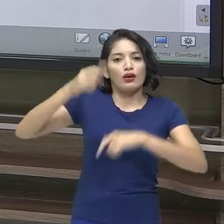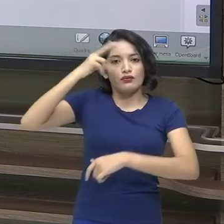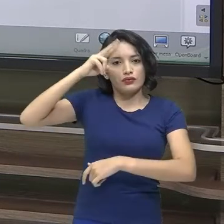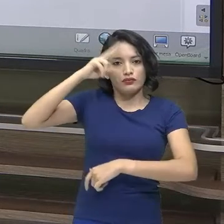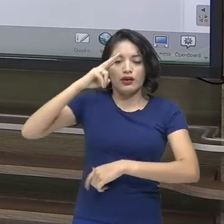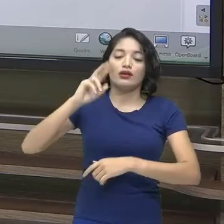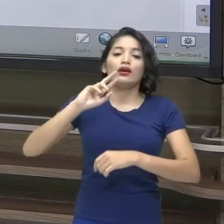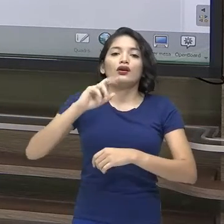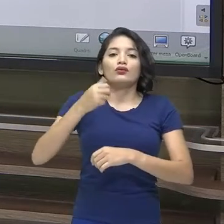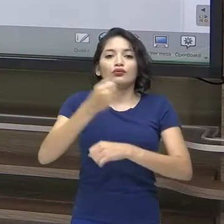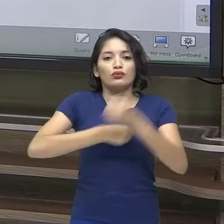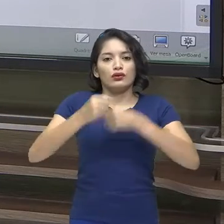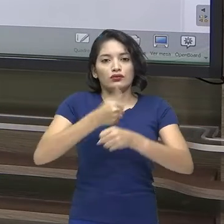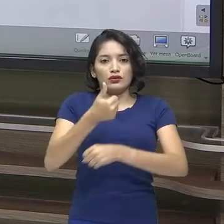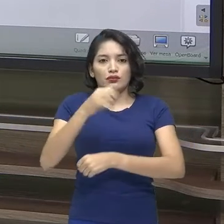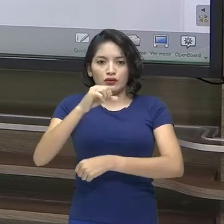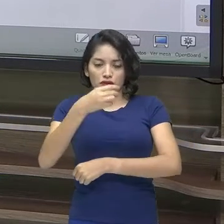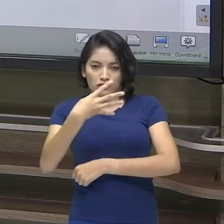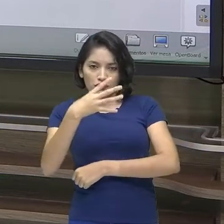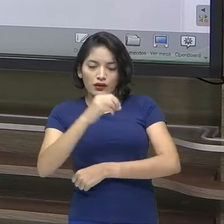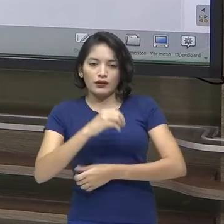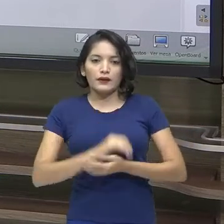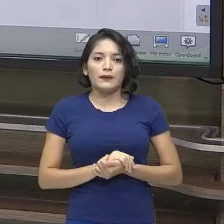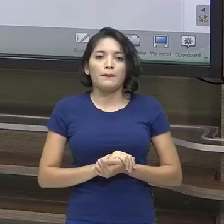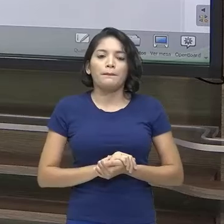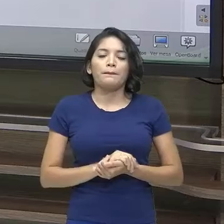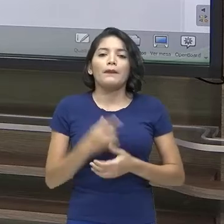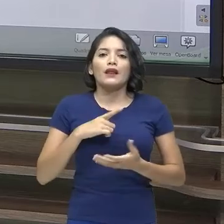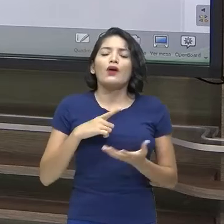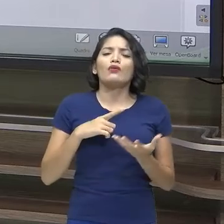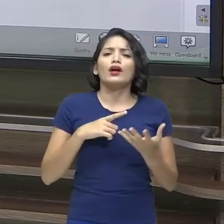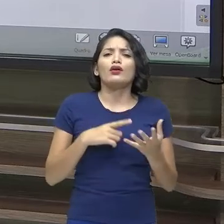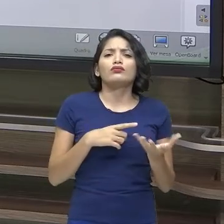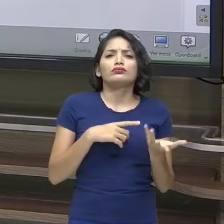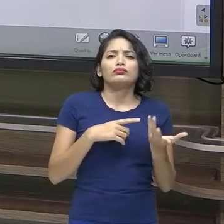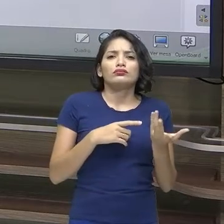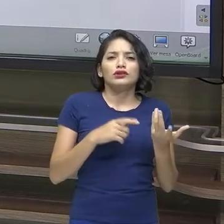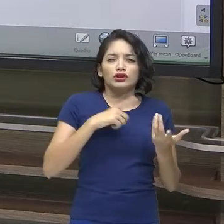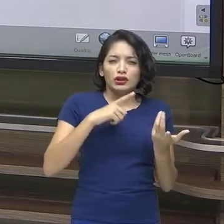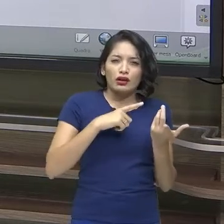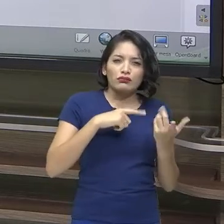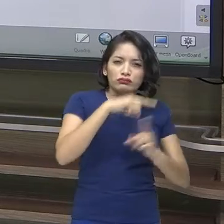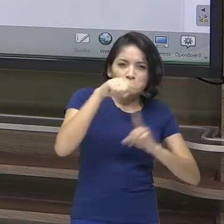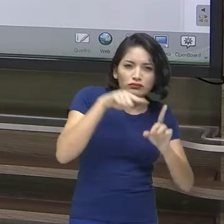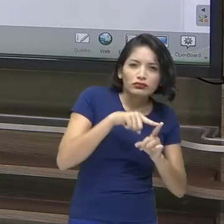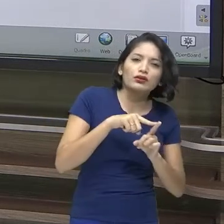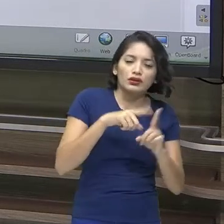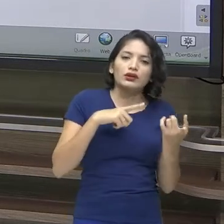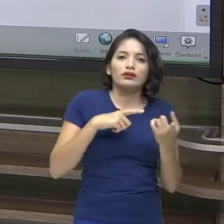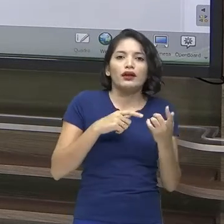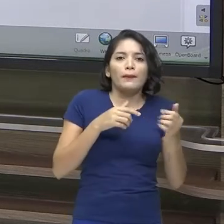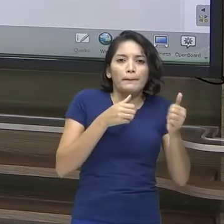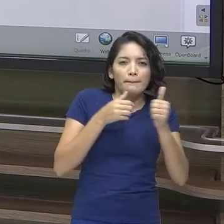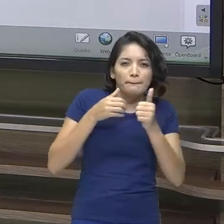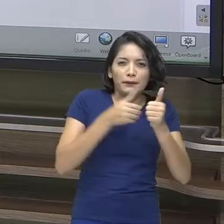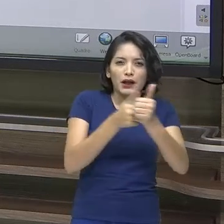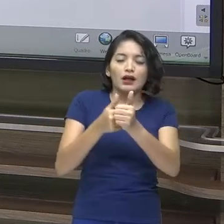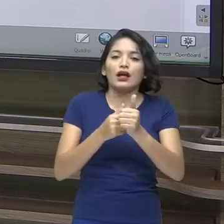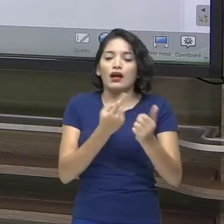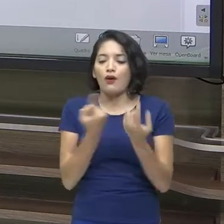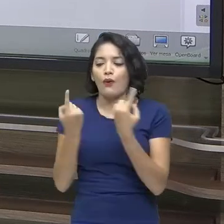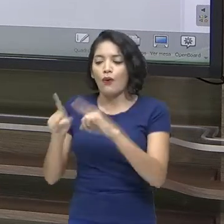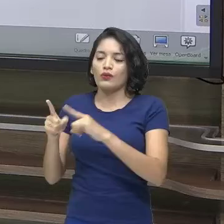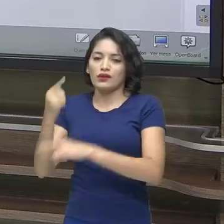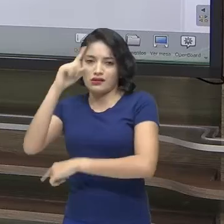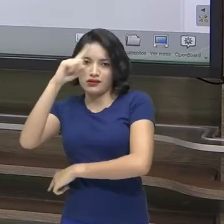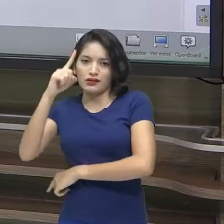um órgão que era justamente um órgão que perseguia, né, todas aquelas pessoas que eram contrárias às suas ideias, certo? E Trotsky,